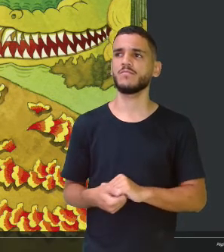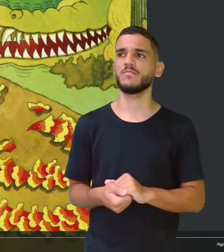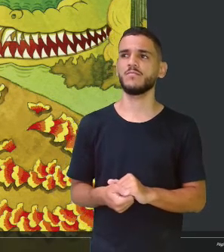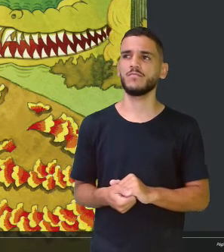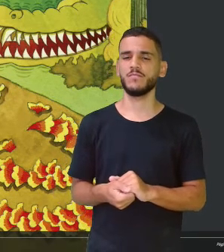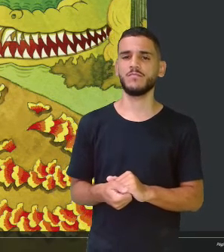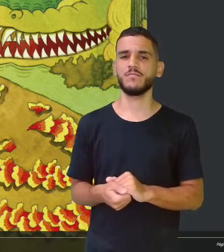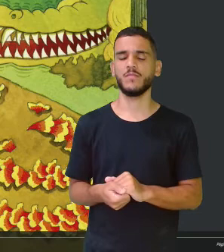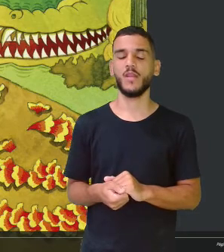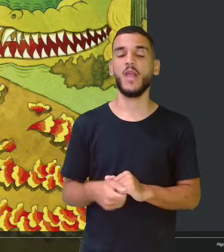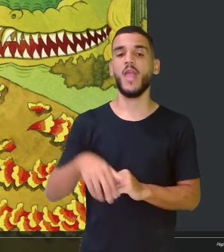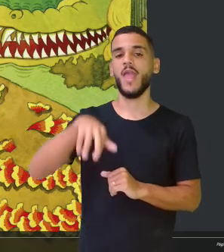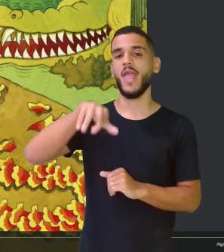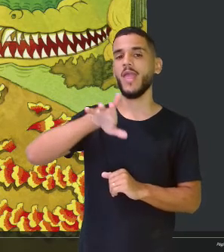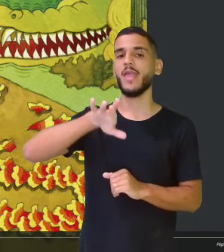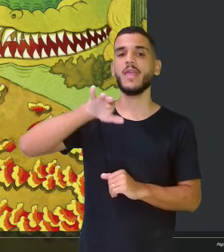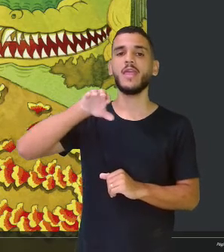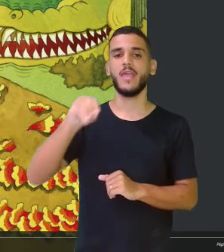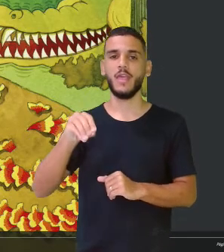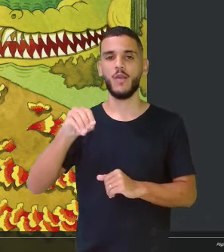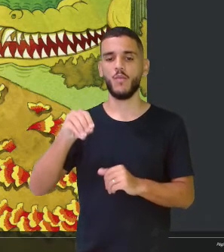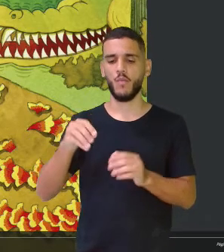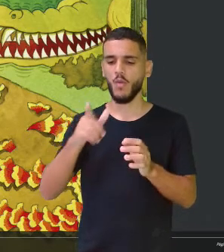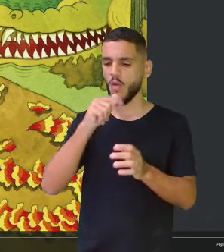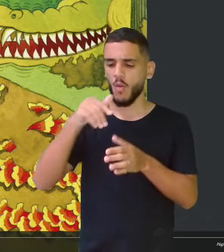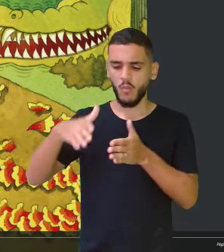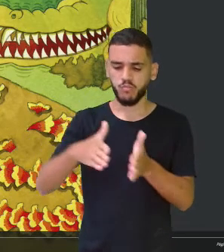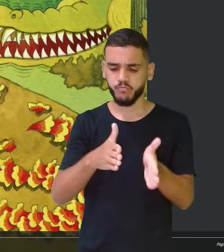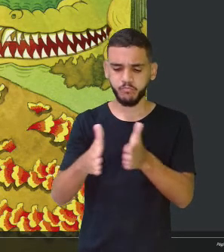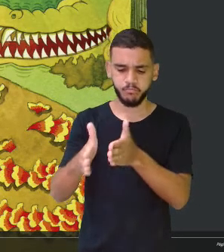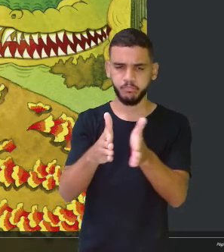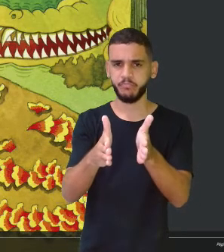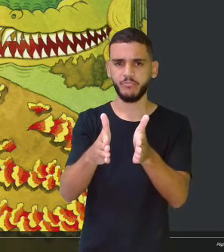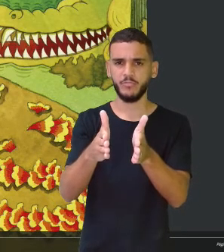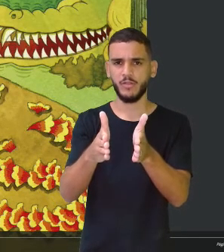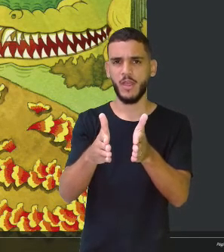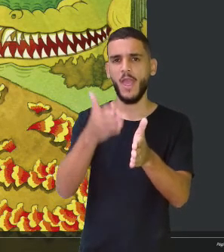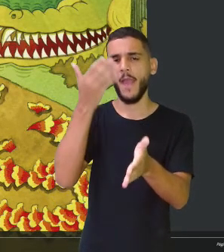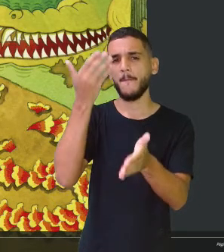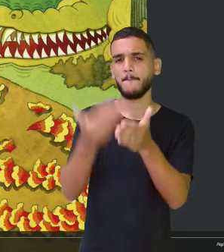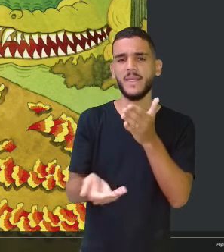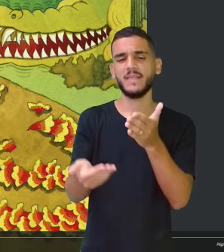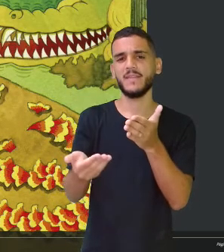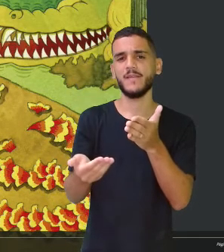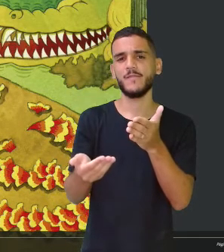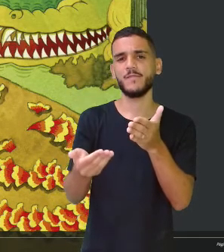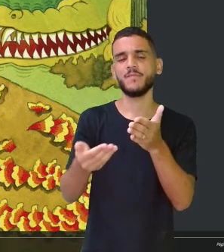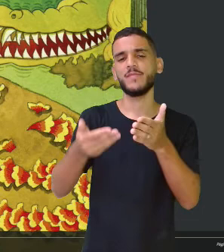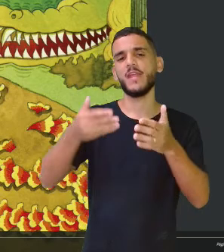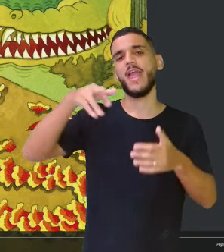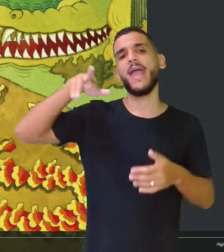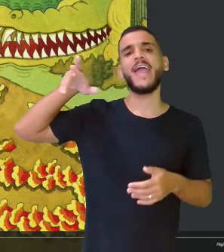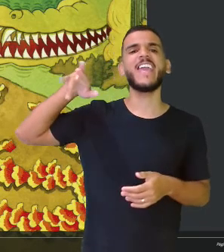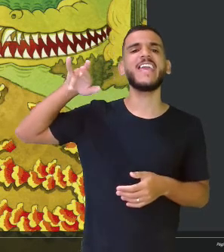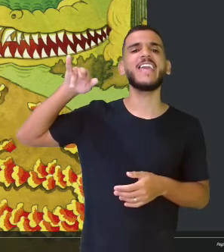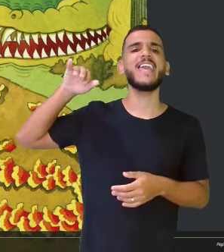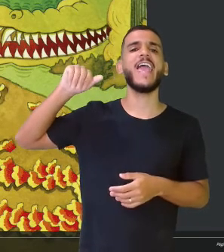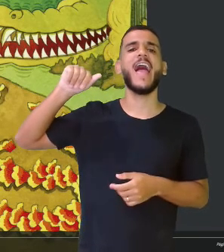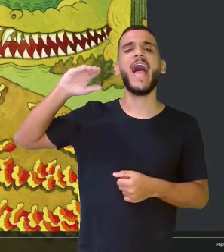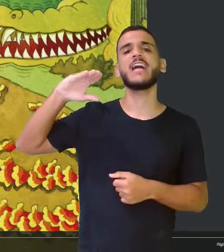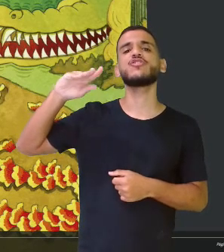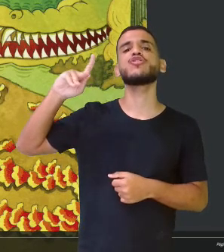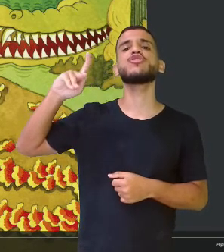acho, virou um riacho. E aí, foi embora. Mas para onde? Ora, para o caminho do pé de